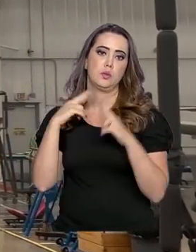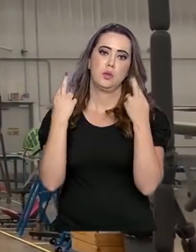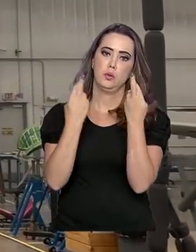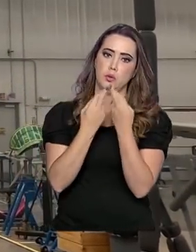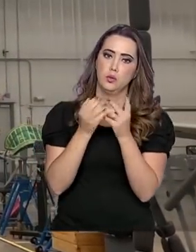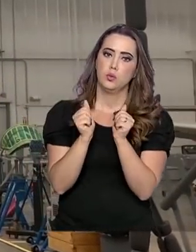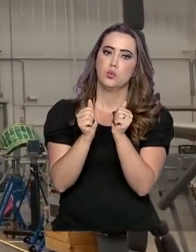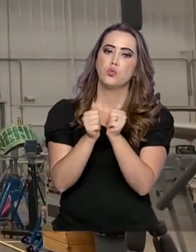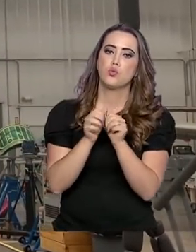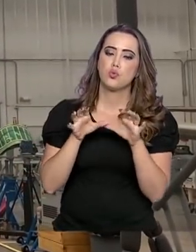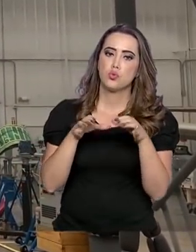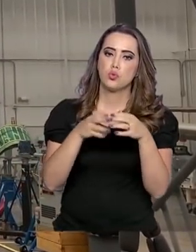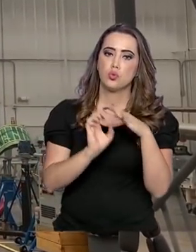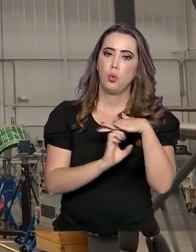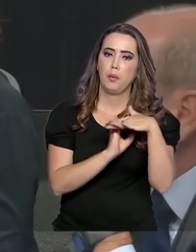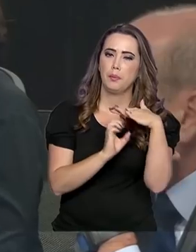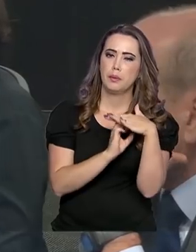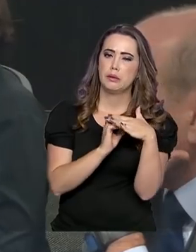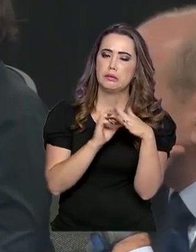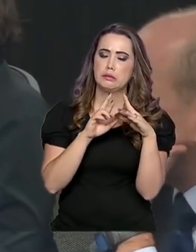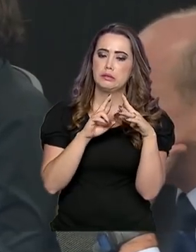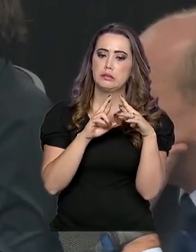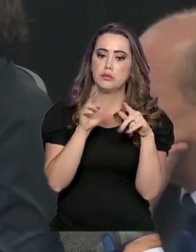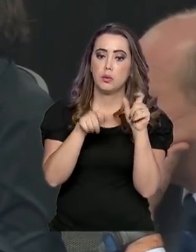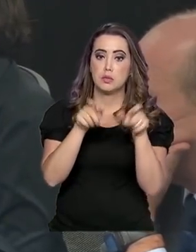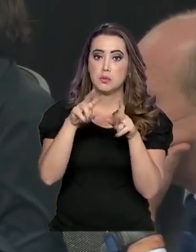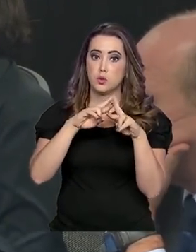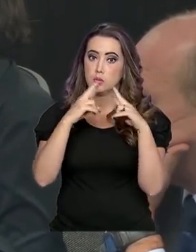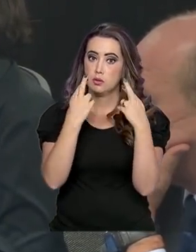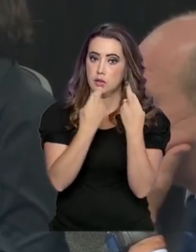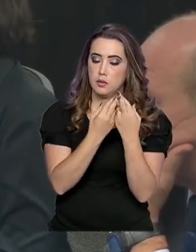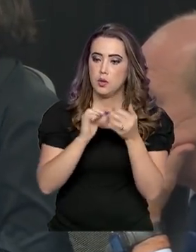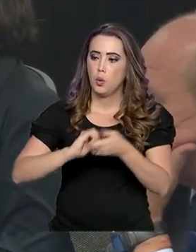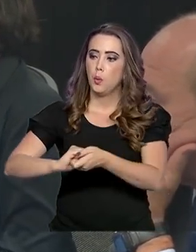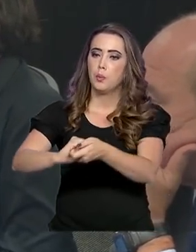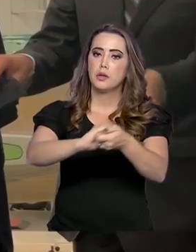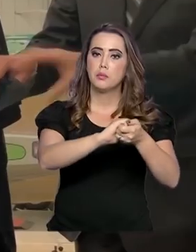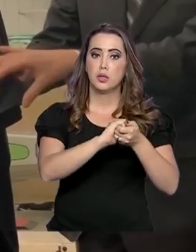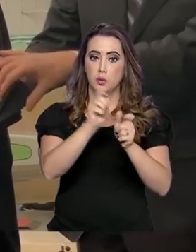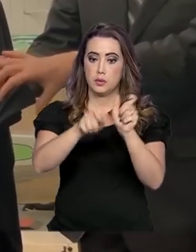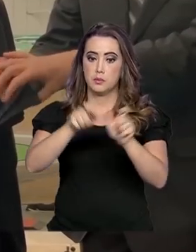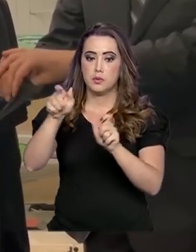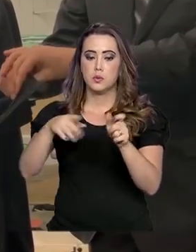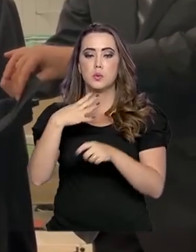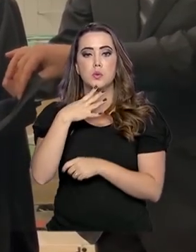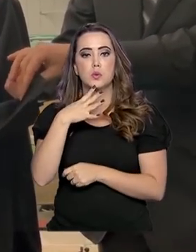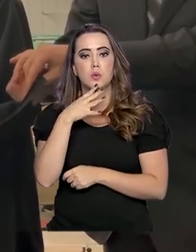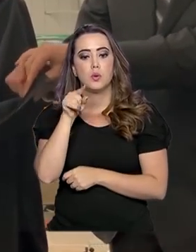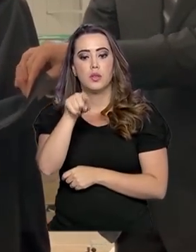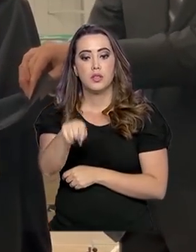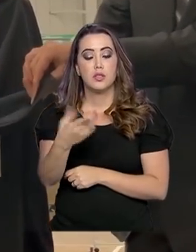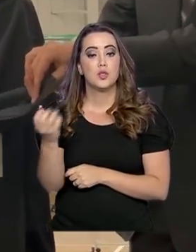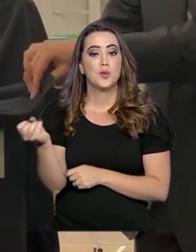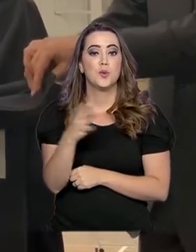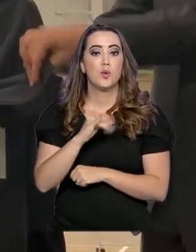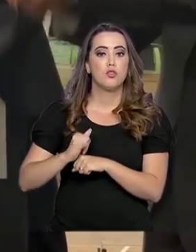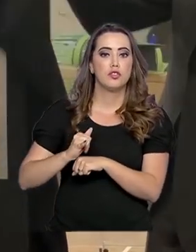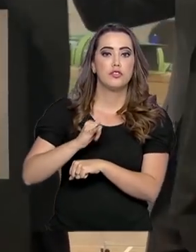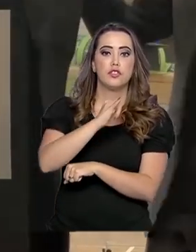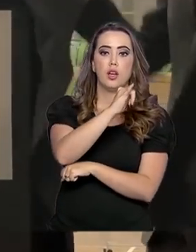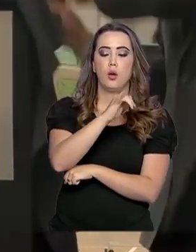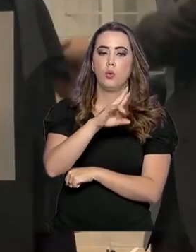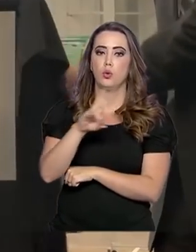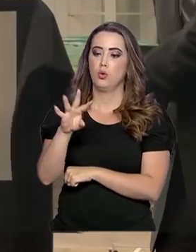representantes da empresa e visitou o hangar da companhia, onde cumprimentou funcionários e conheceu o Super Tucano A-29.